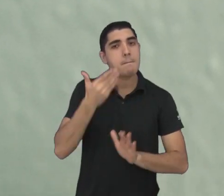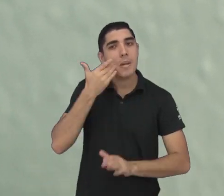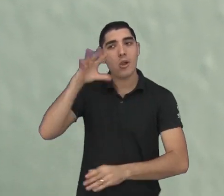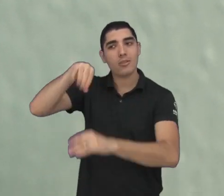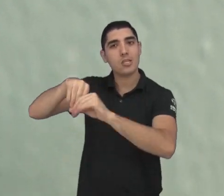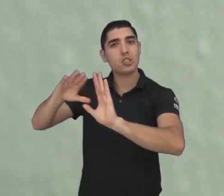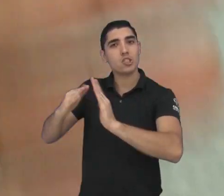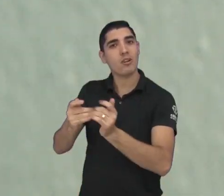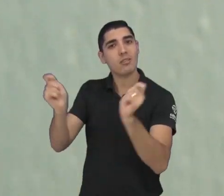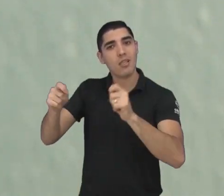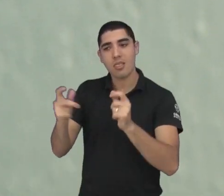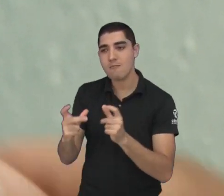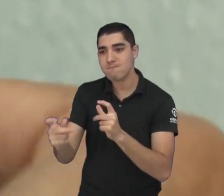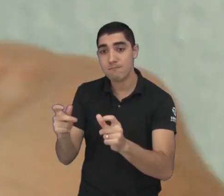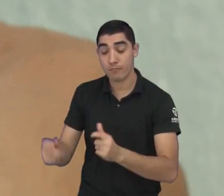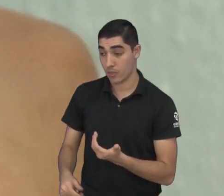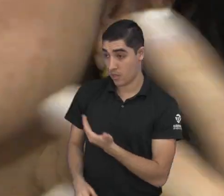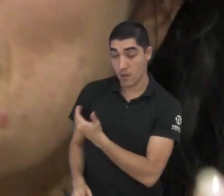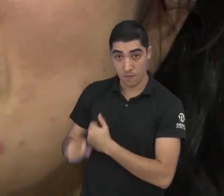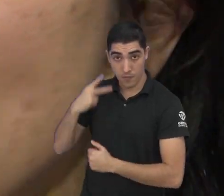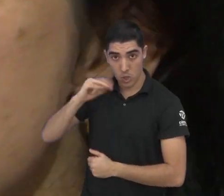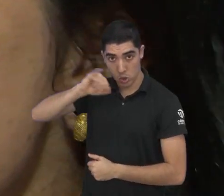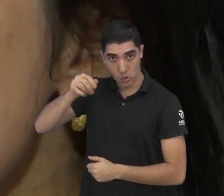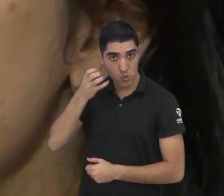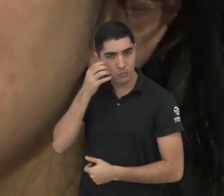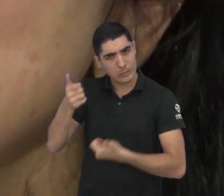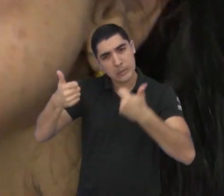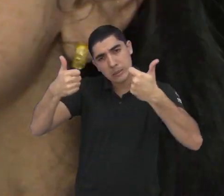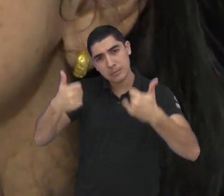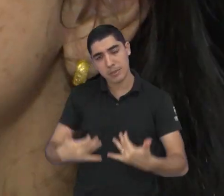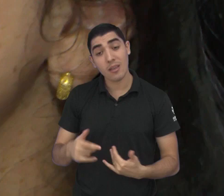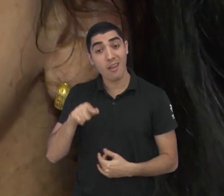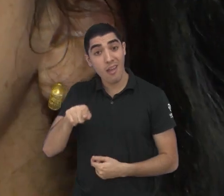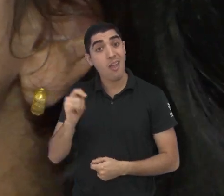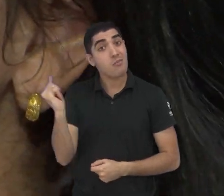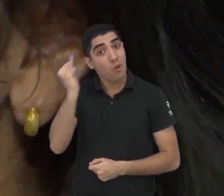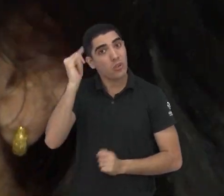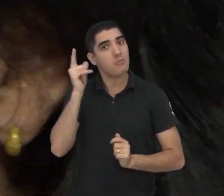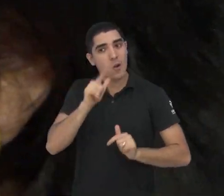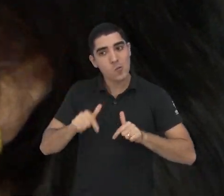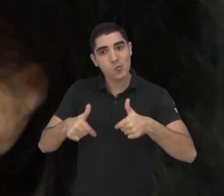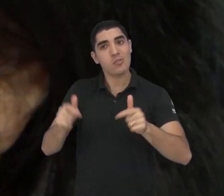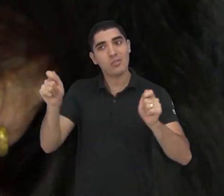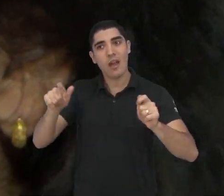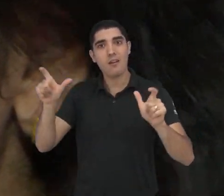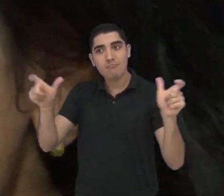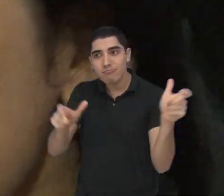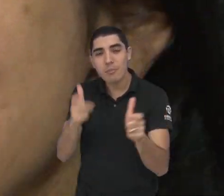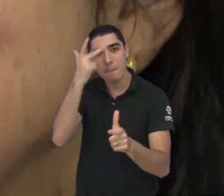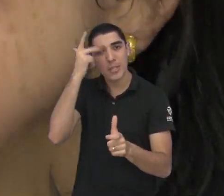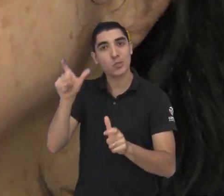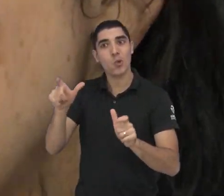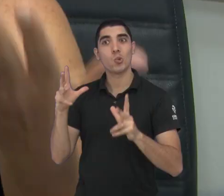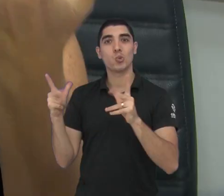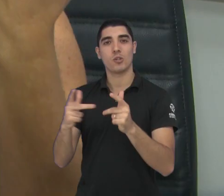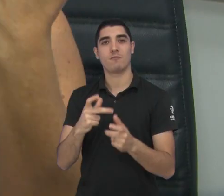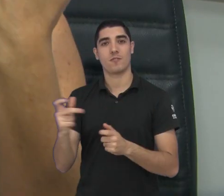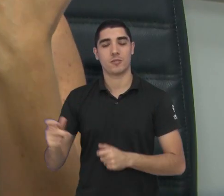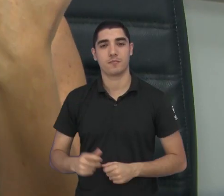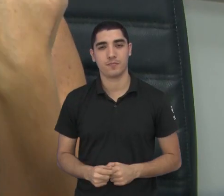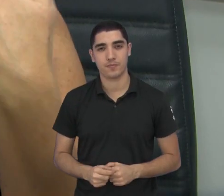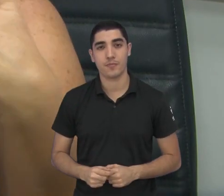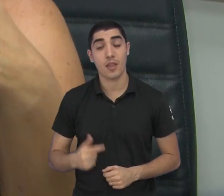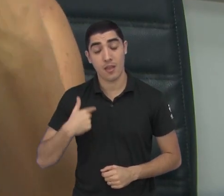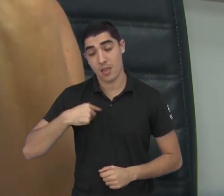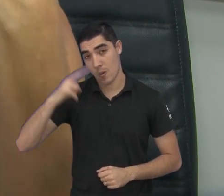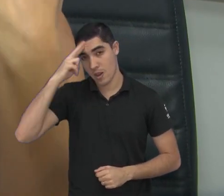de levar a vacina para as escolas. A vereadora Juliana Fraga avalia que a medida poderia facilitar a adesão. Eu lembro